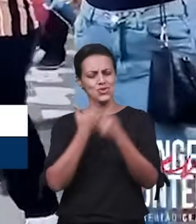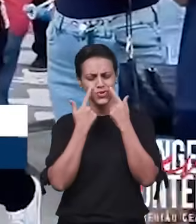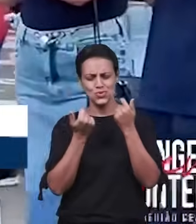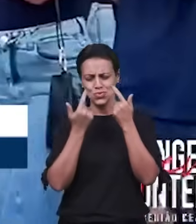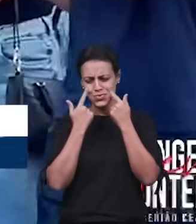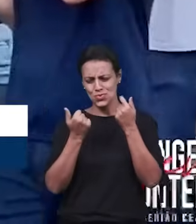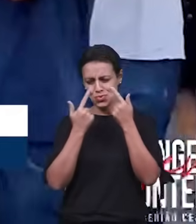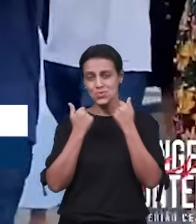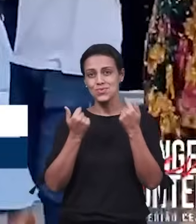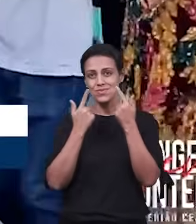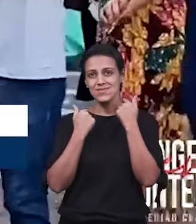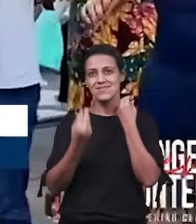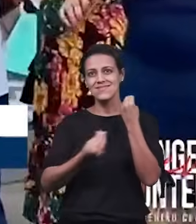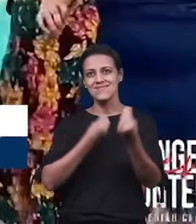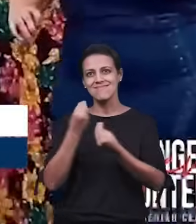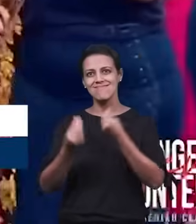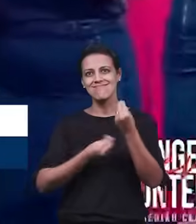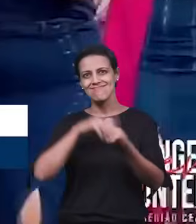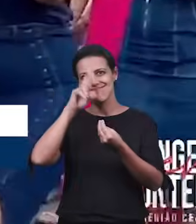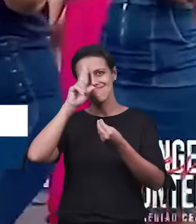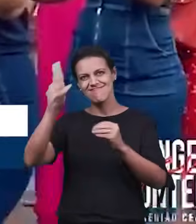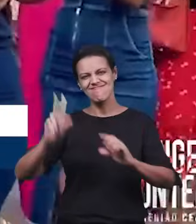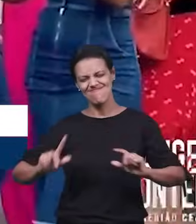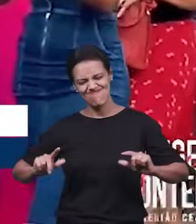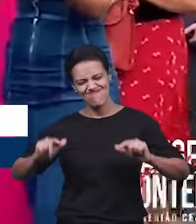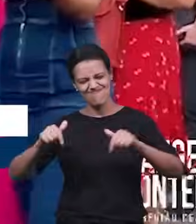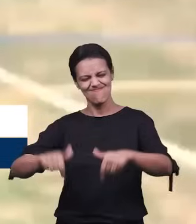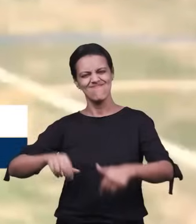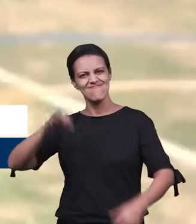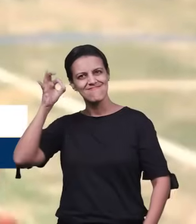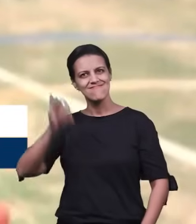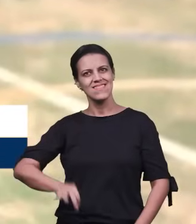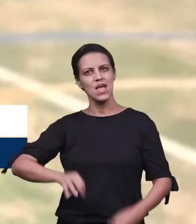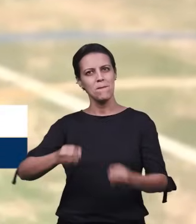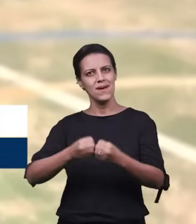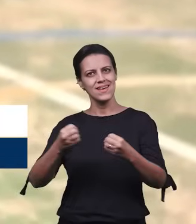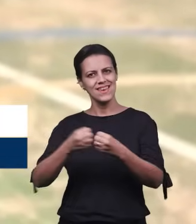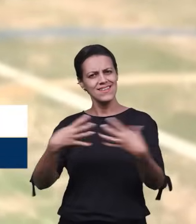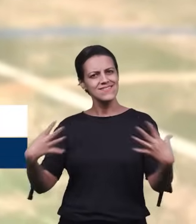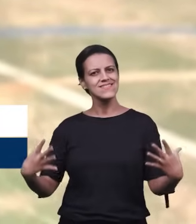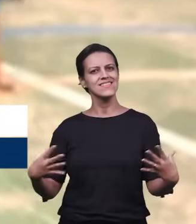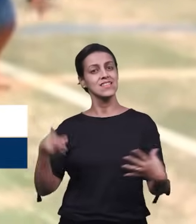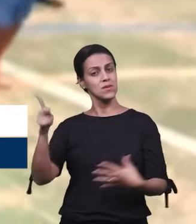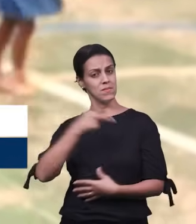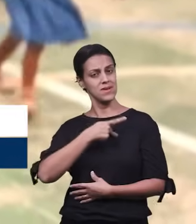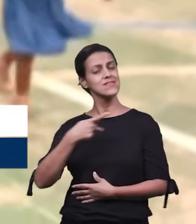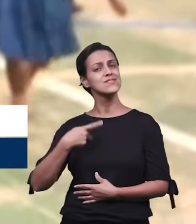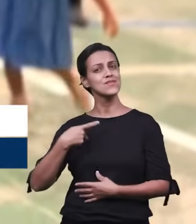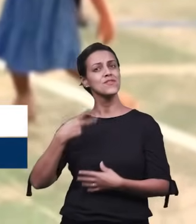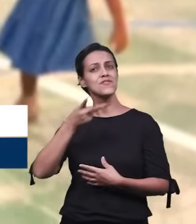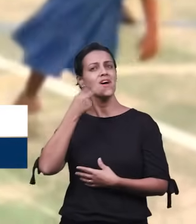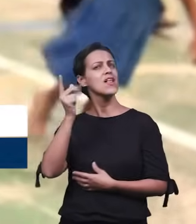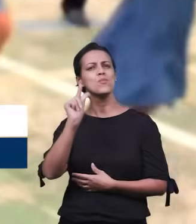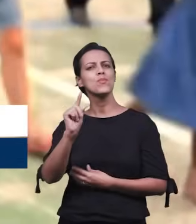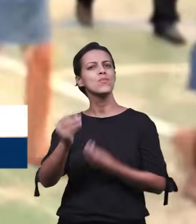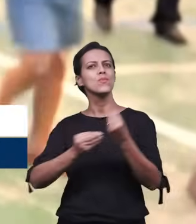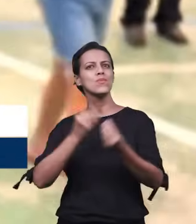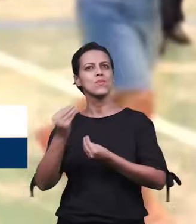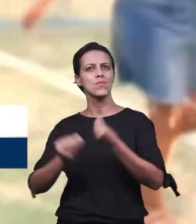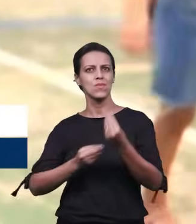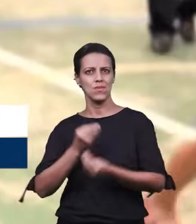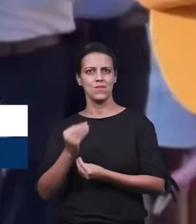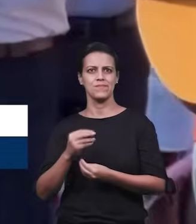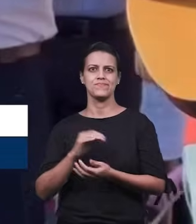E agora o pastor Evandro vai falar um pouco como foi esse evento. Hoje à tarde nós tivemos aqui no bairro Jardim Iracema